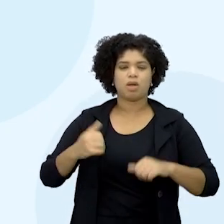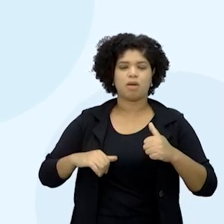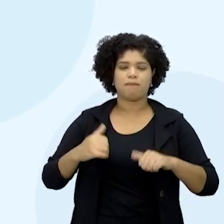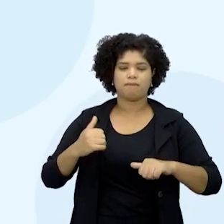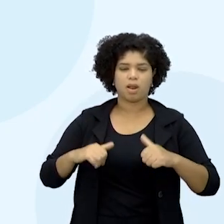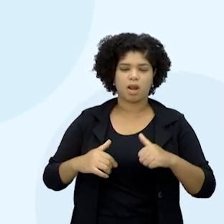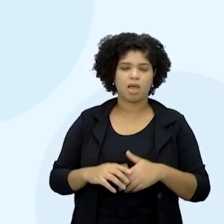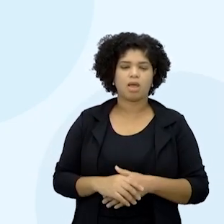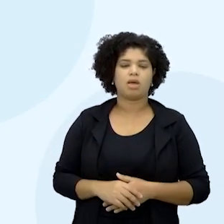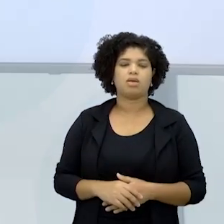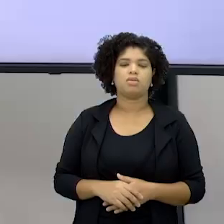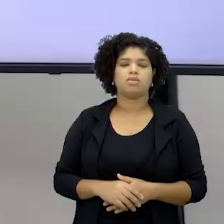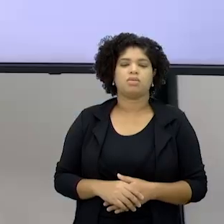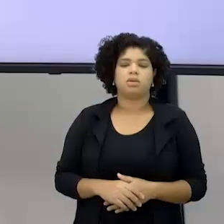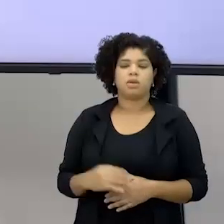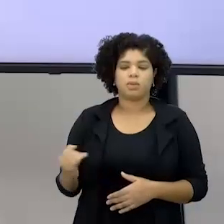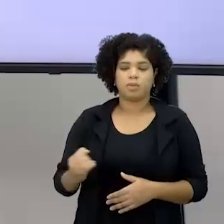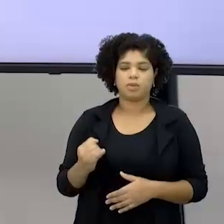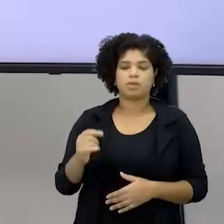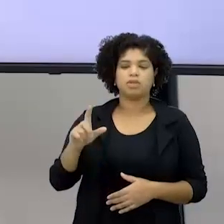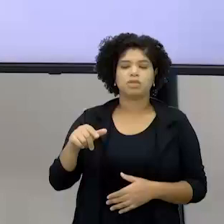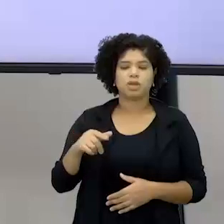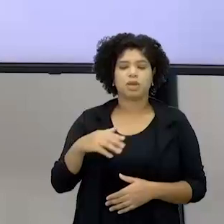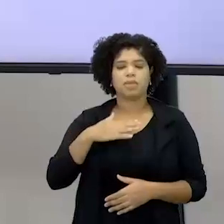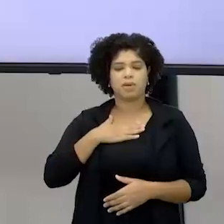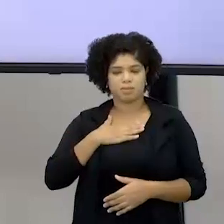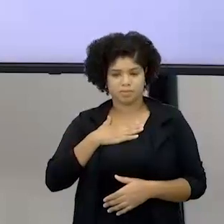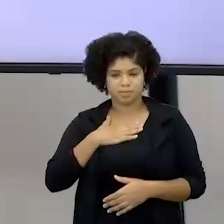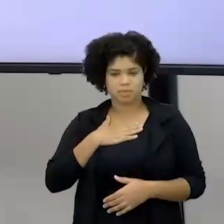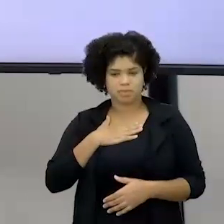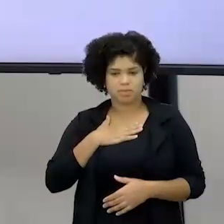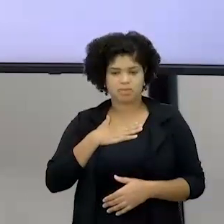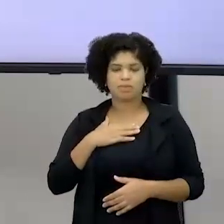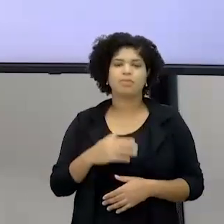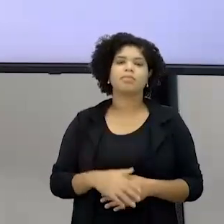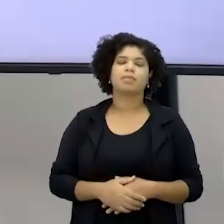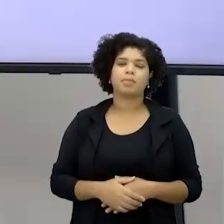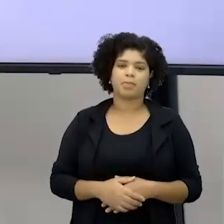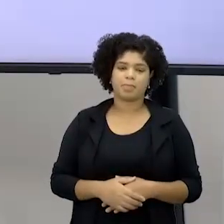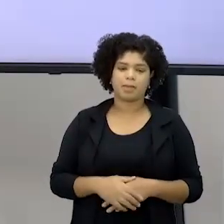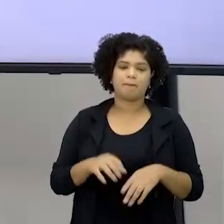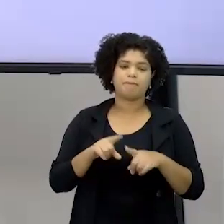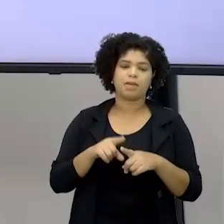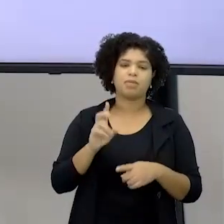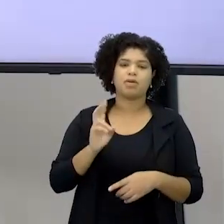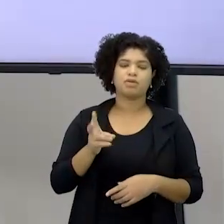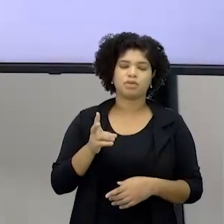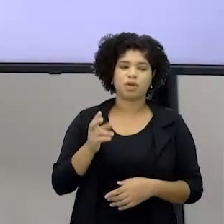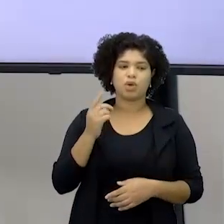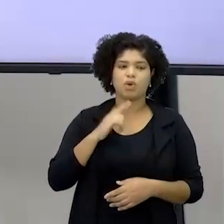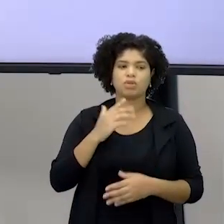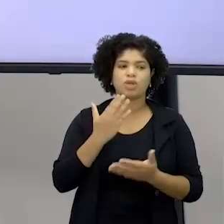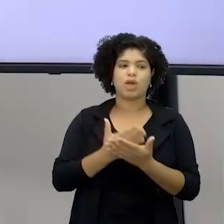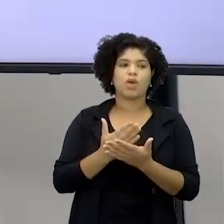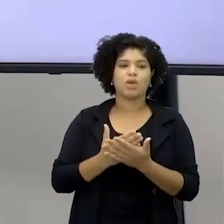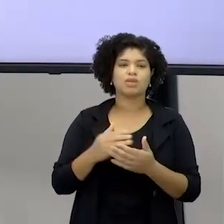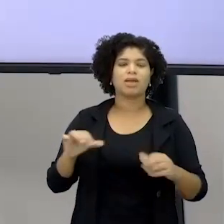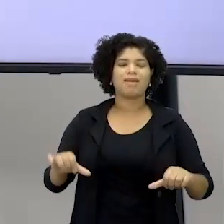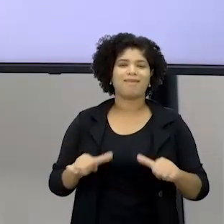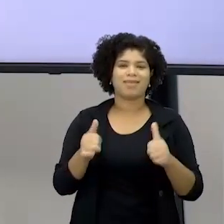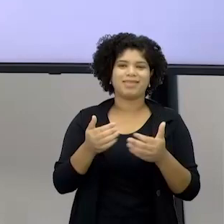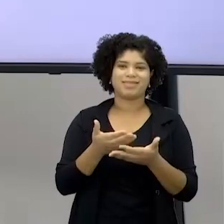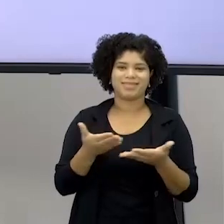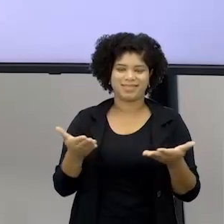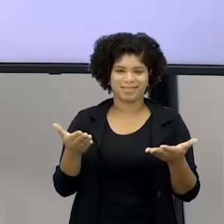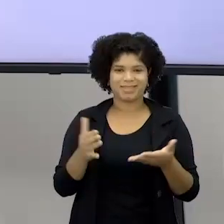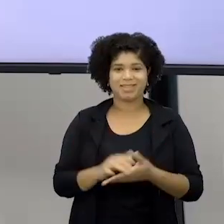avaliar. Isso é muito importante para mim e para que eu sempre consiga trazer aulas melhores para